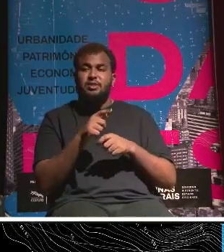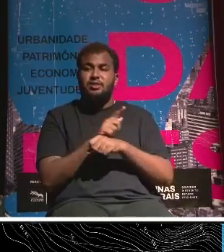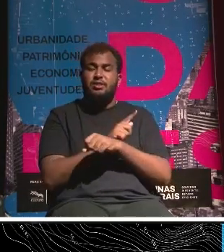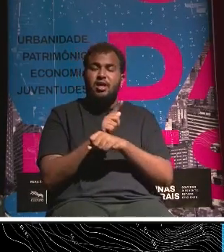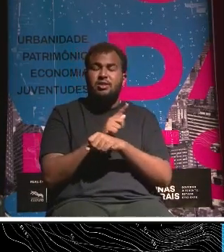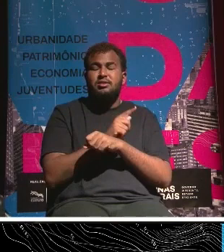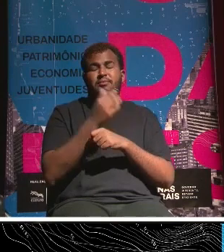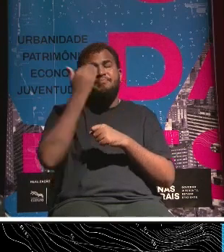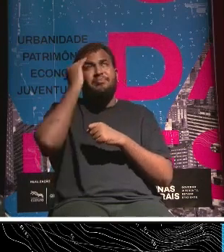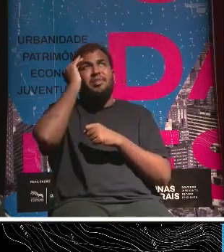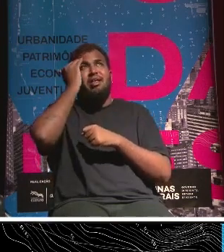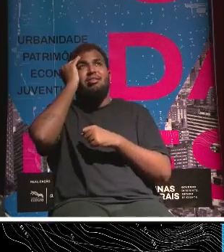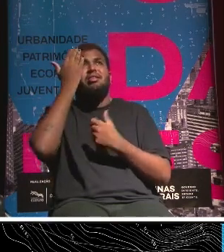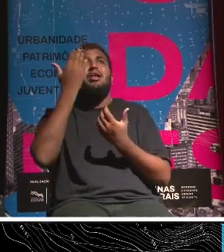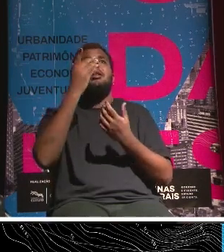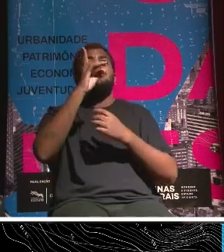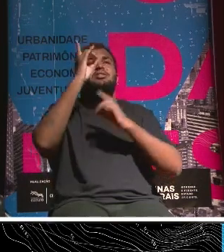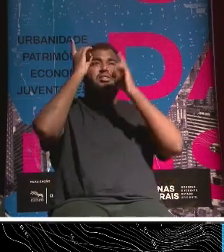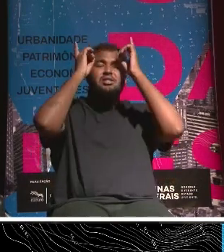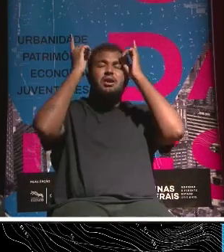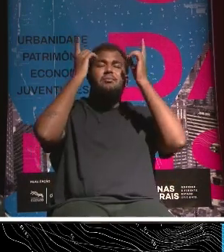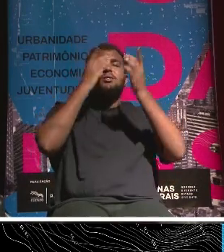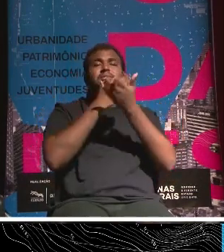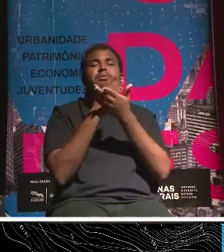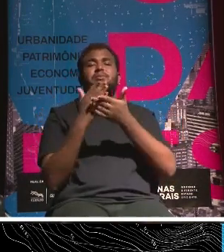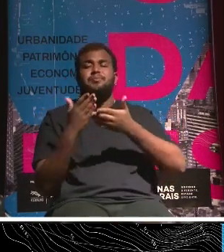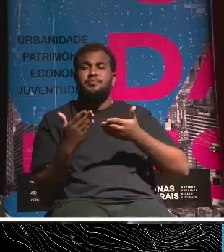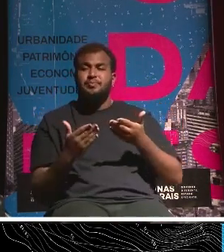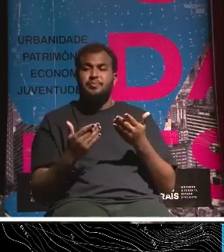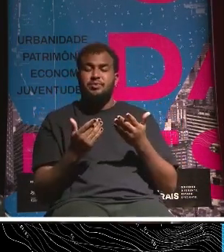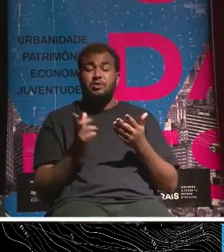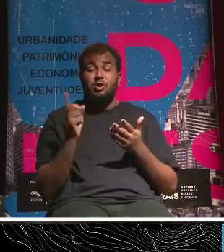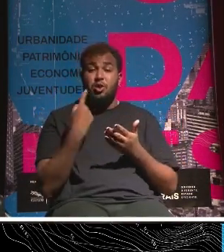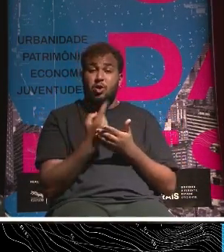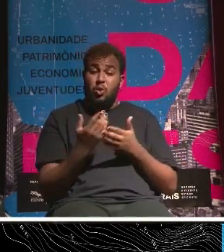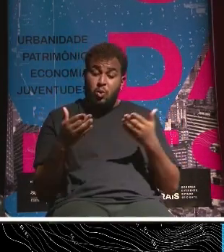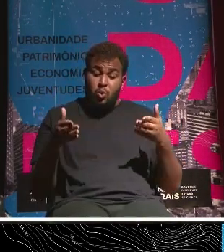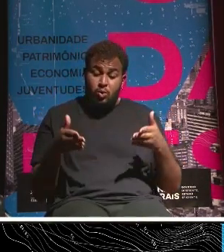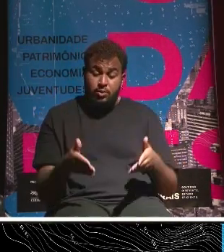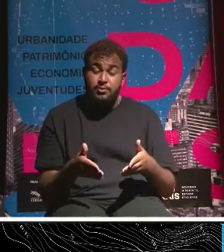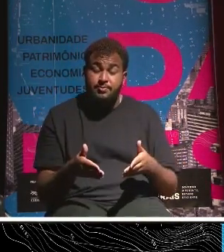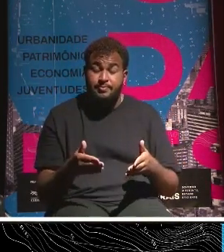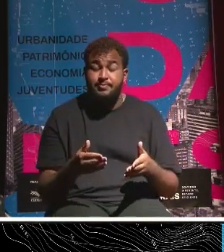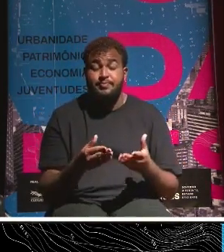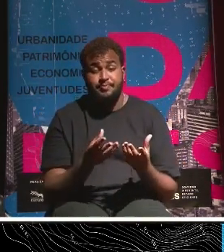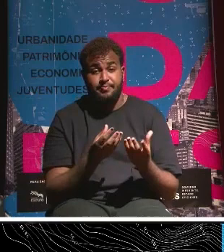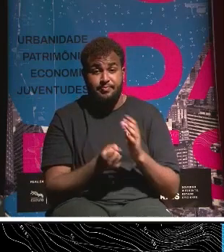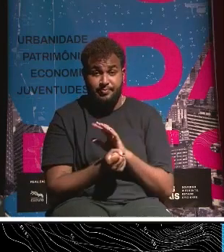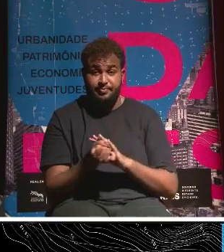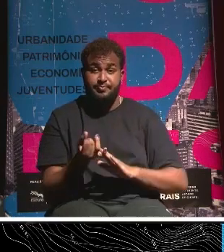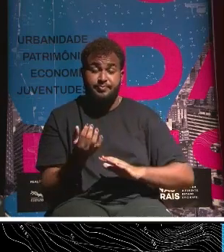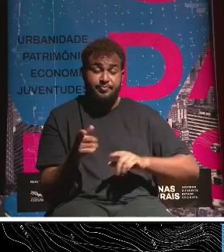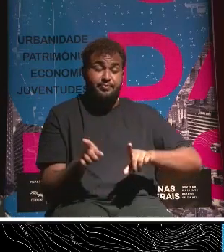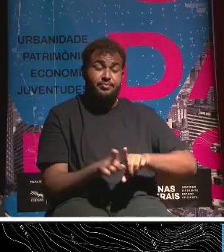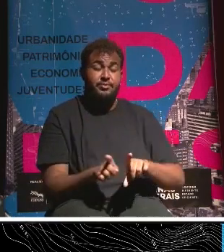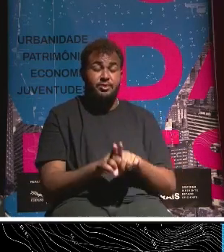essa dinâmica de contrapartida, de resultados ao qual a gente está inserido e, por vezes, muito difícil de